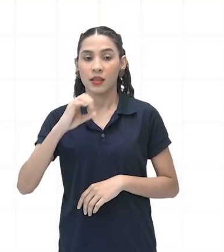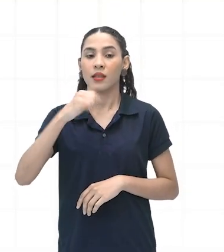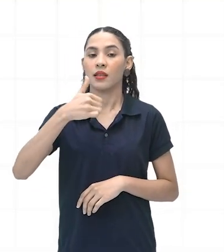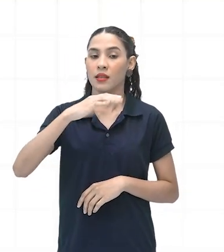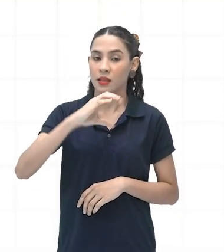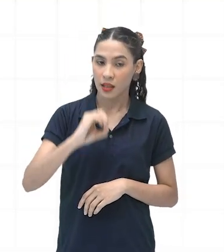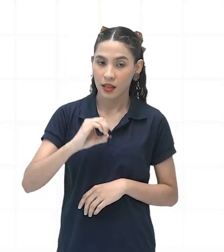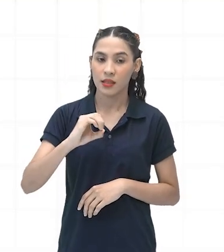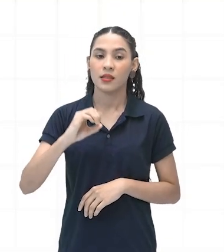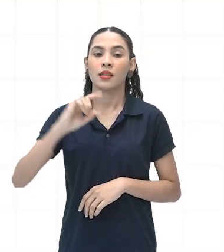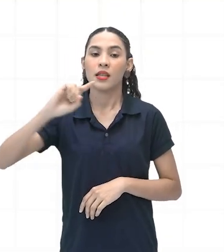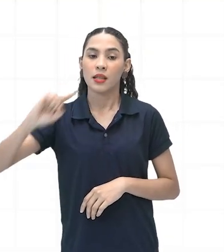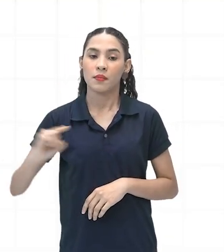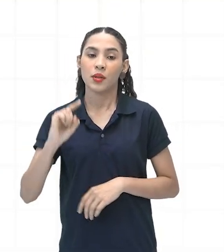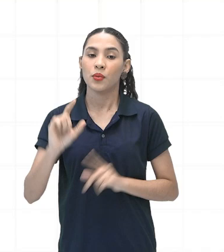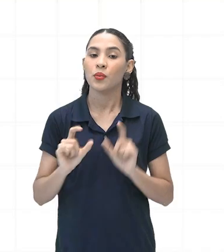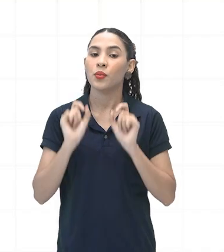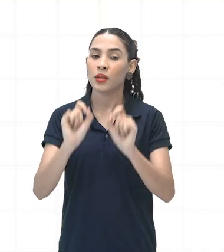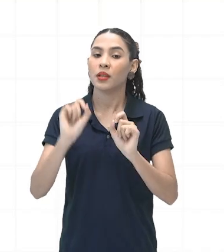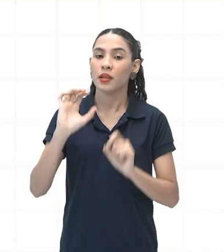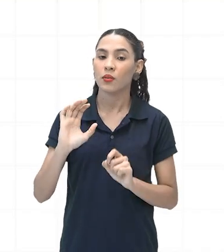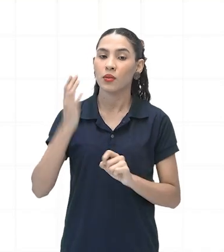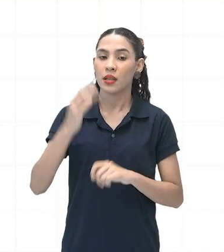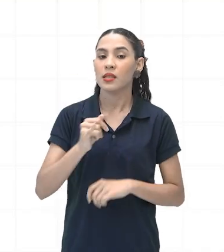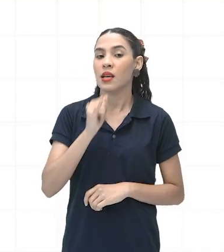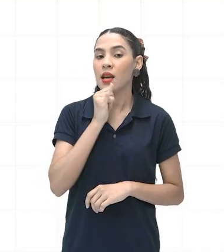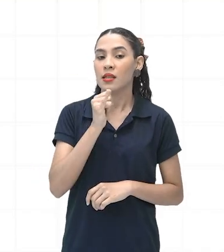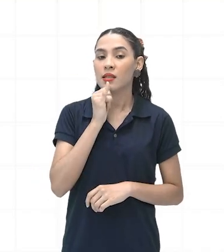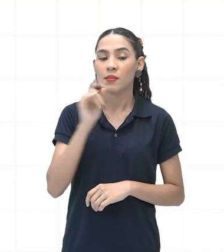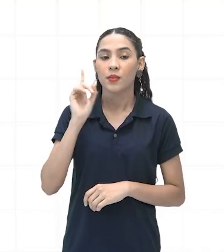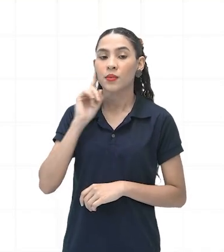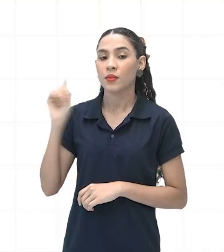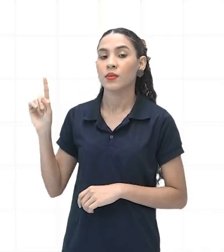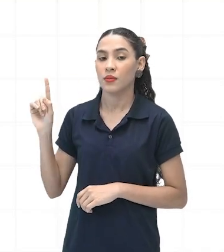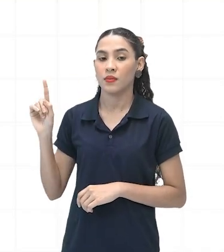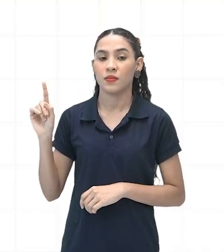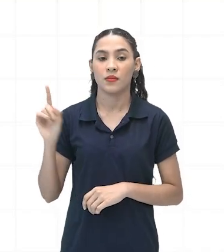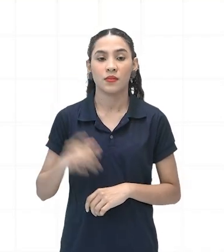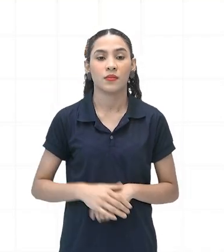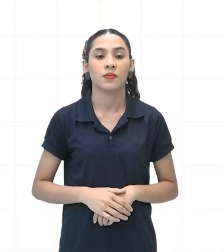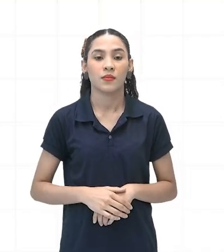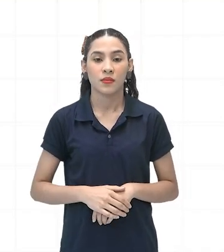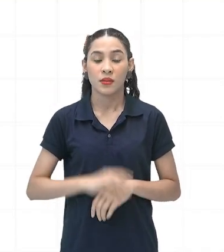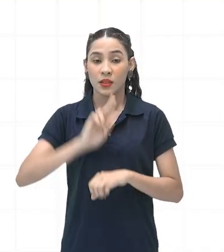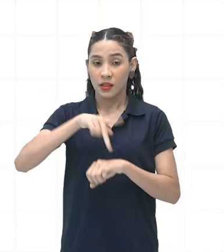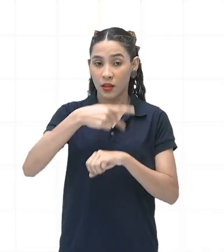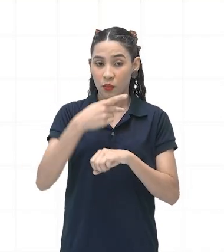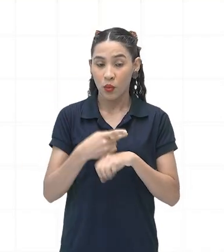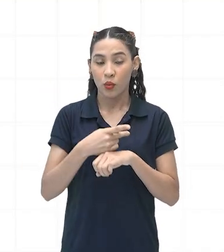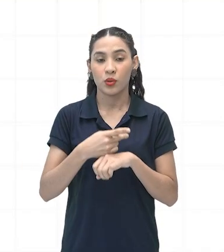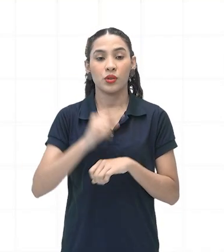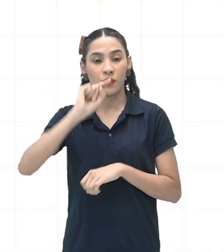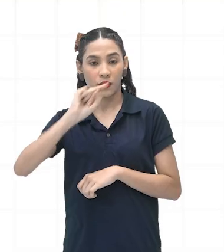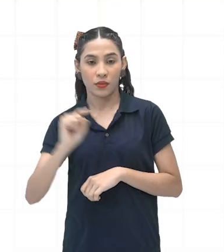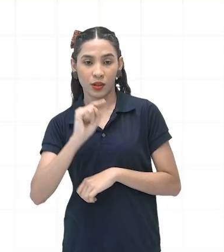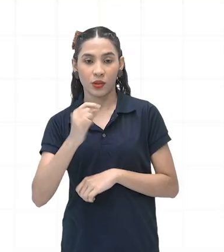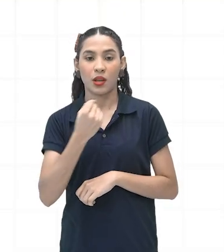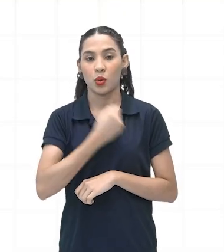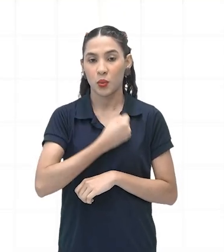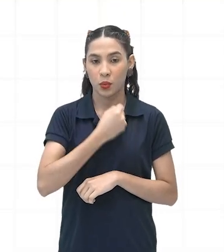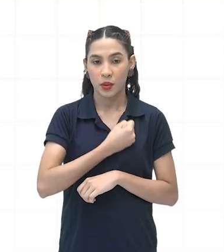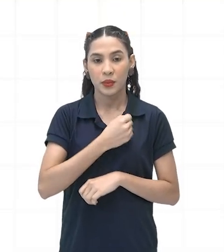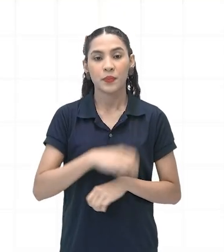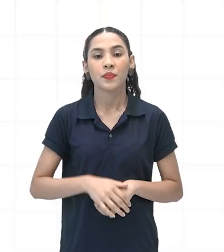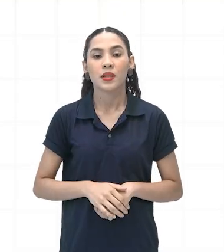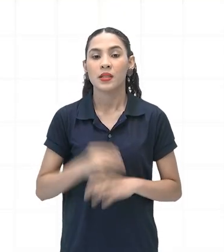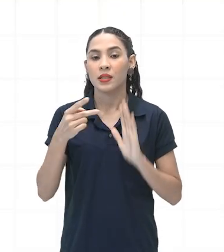10 e por 1000. O que acontece? Eu vou escrever o número e vou olhar para a vírgula que está após ao número. Sempre